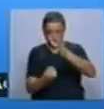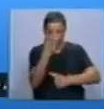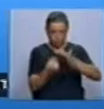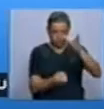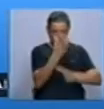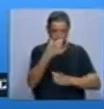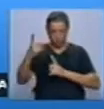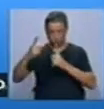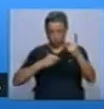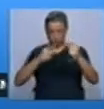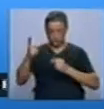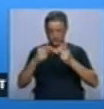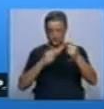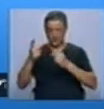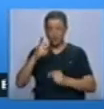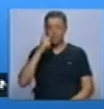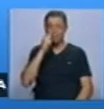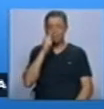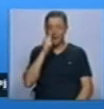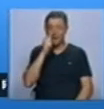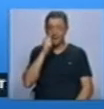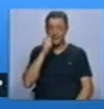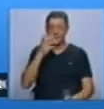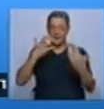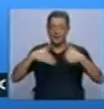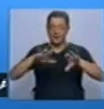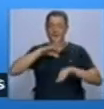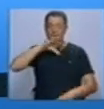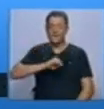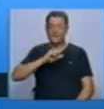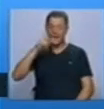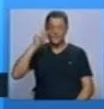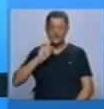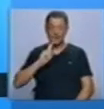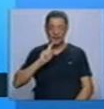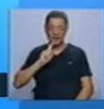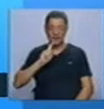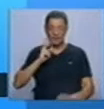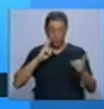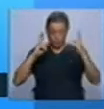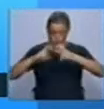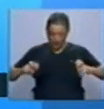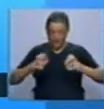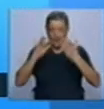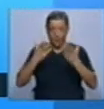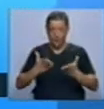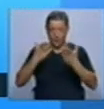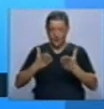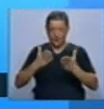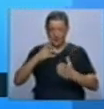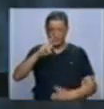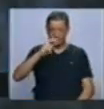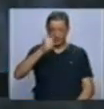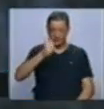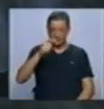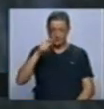temos aqui uma estrela pai, mas entra a filha. É que a filha foi aquela que foi descoberta agora. É uma estrela que está a cerca de